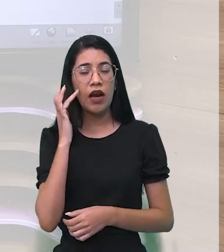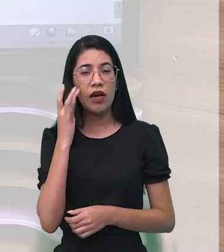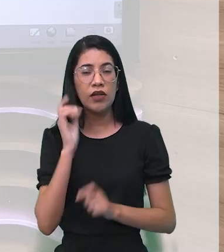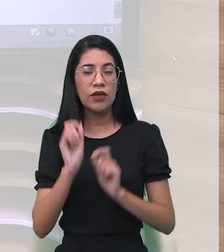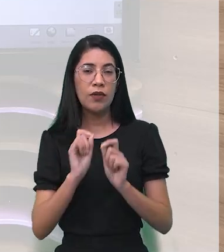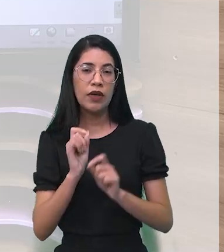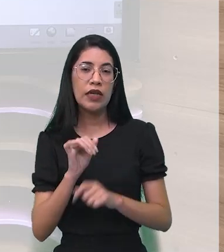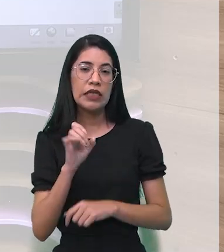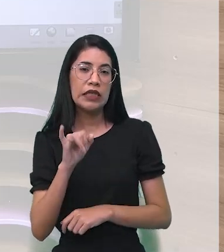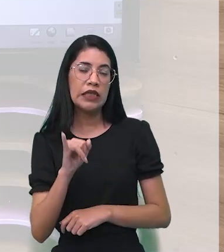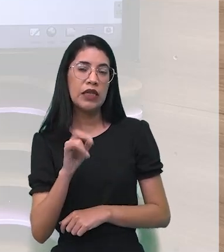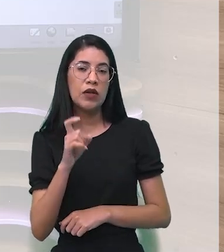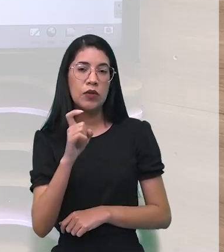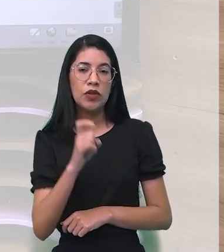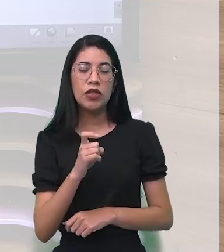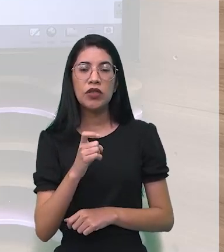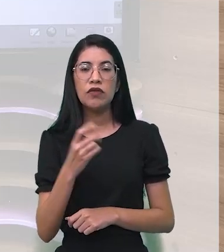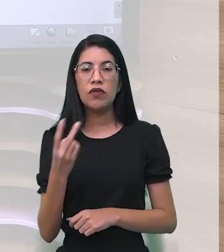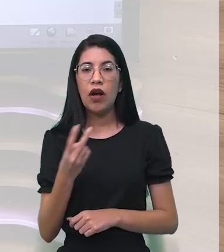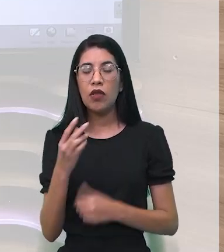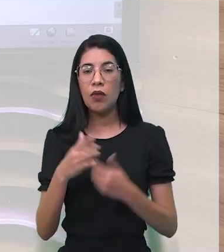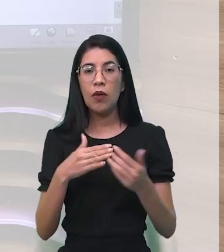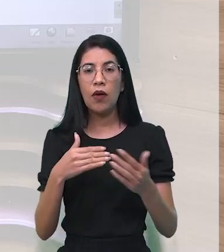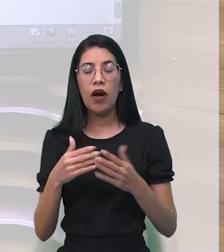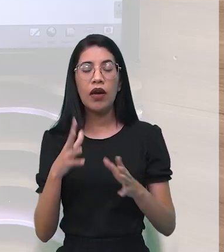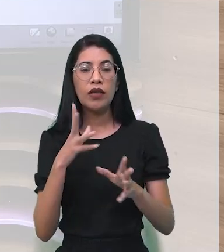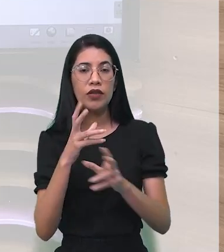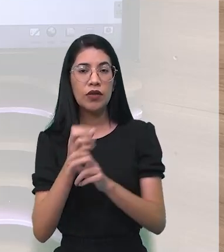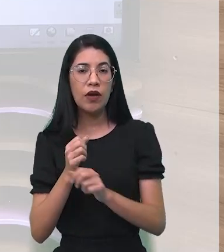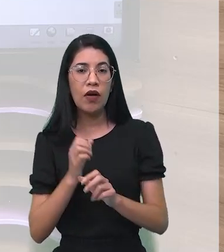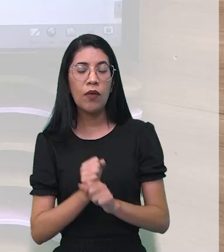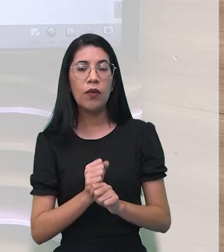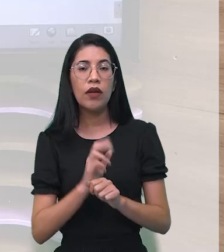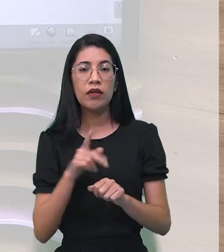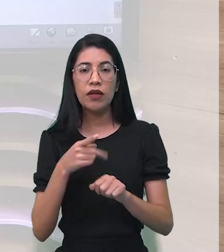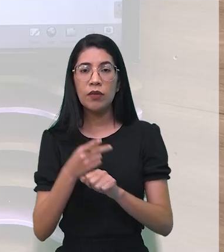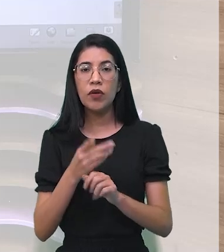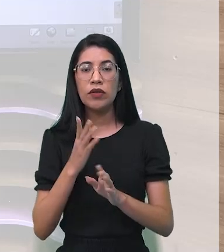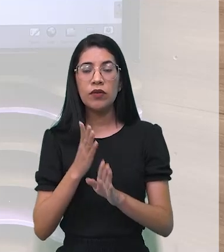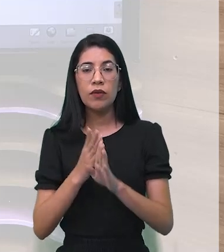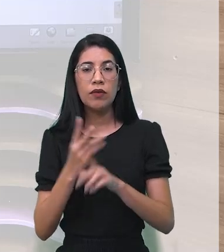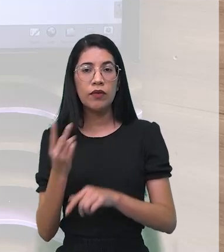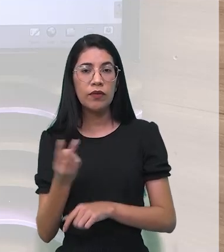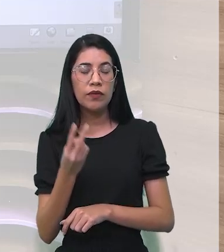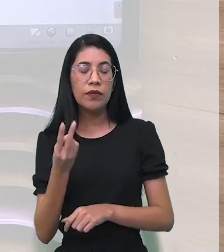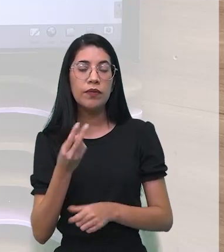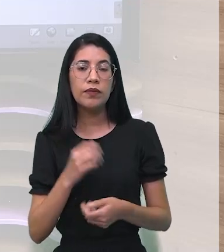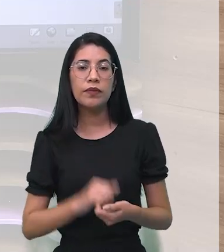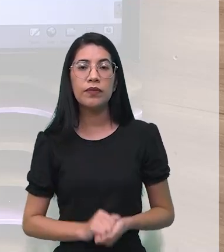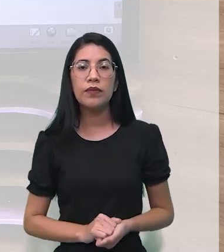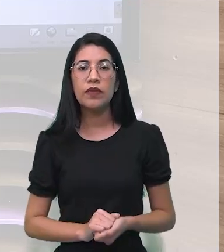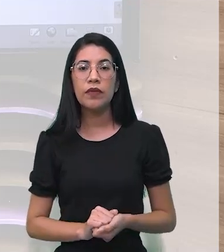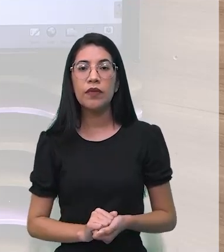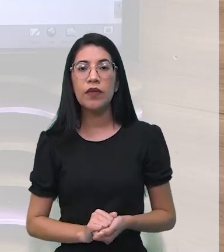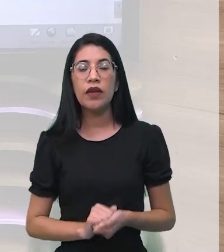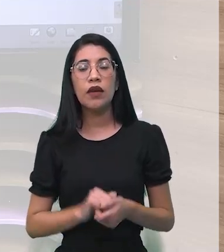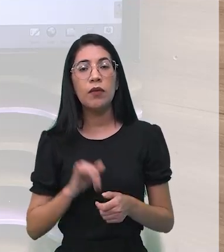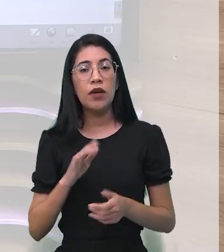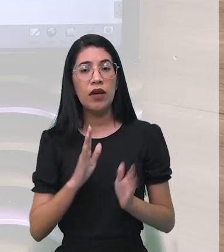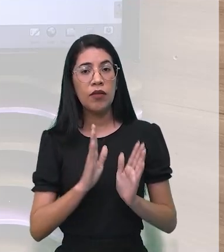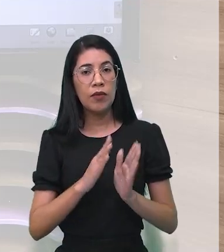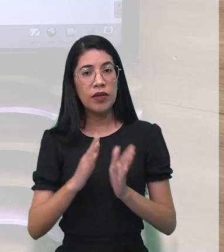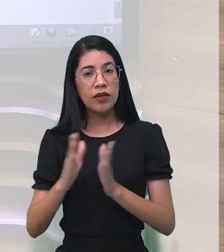x tenha determinado valor. E aí a gente calcula e vê o que acontece, tá? Porque é dessa forma que a